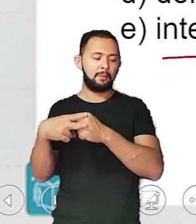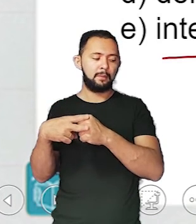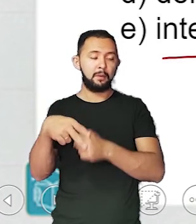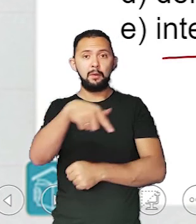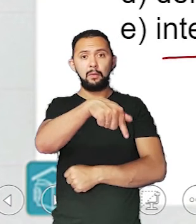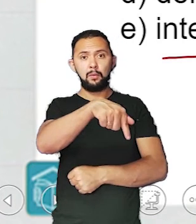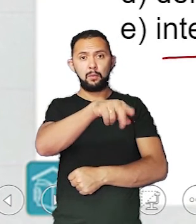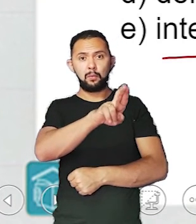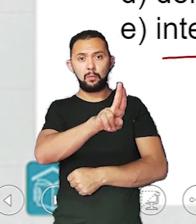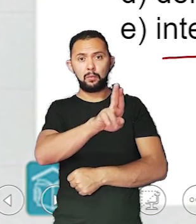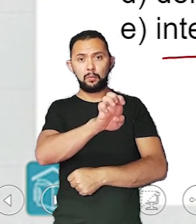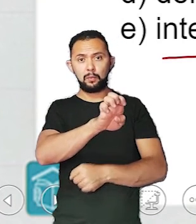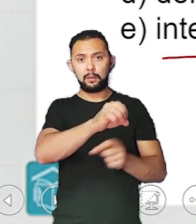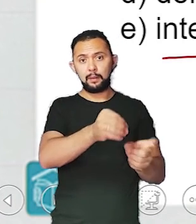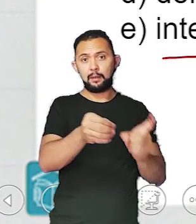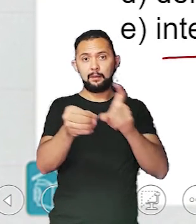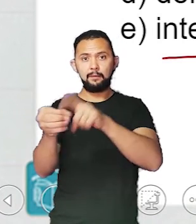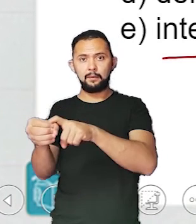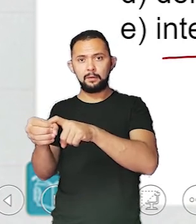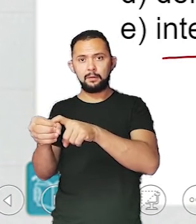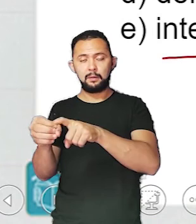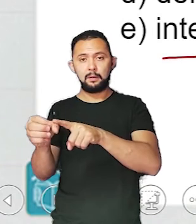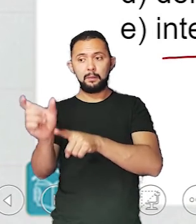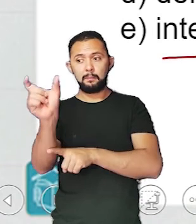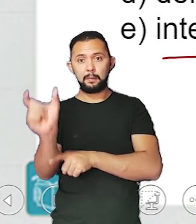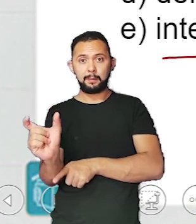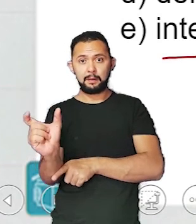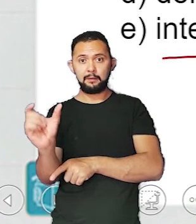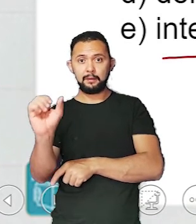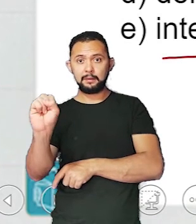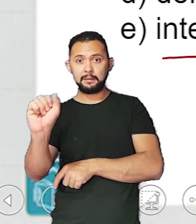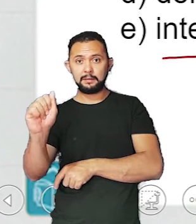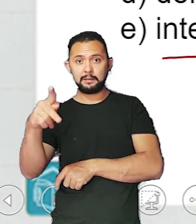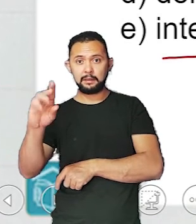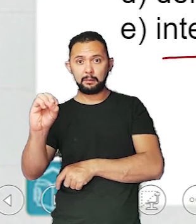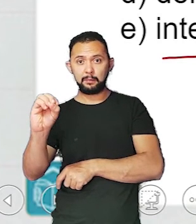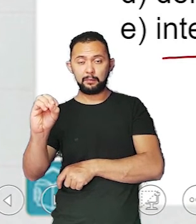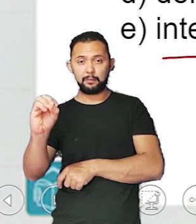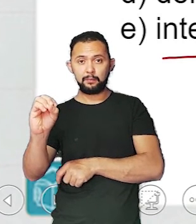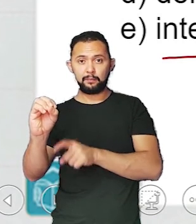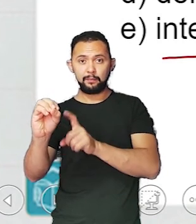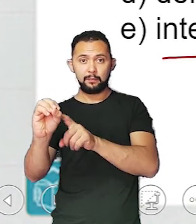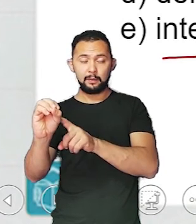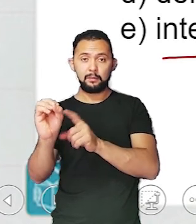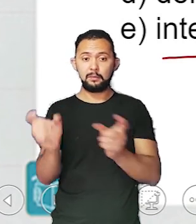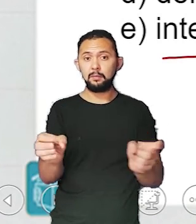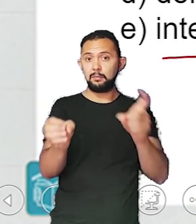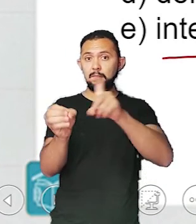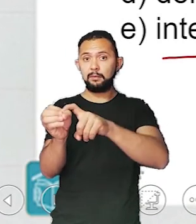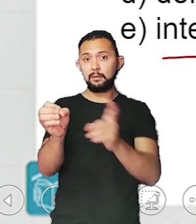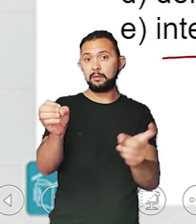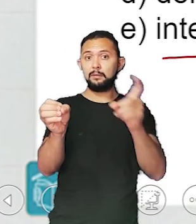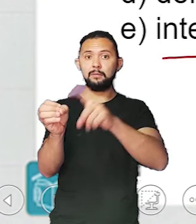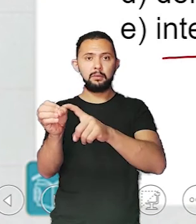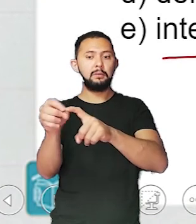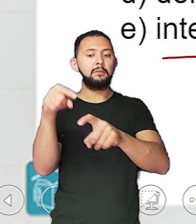né? Para não ter que repetir, certo? Que fala, ok? Então, nós temos aí, né, já a retomada,